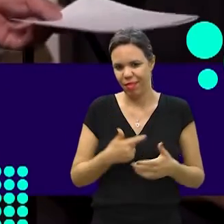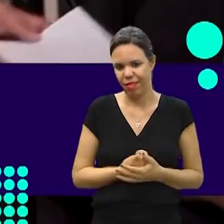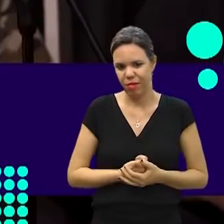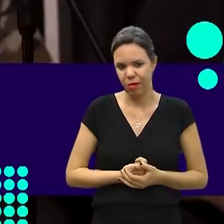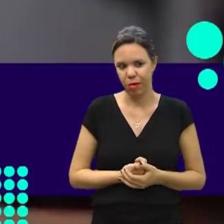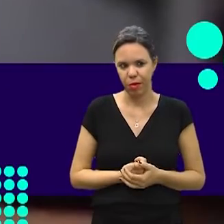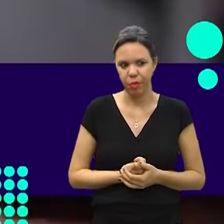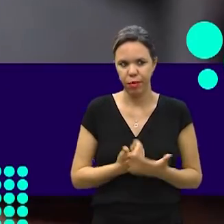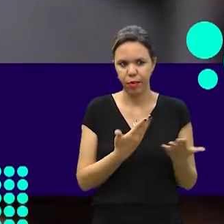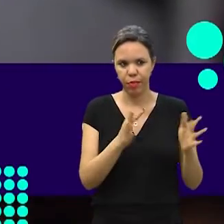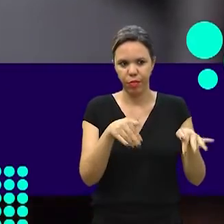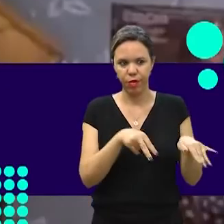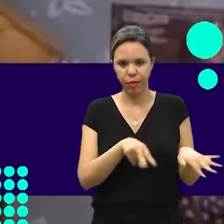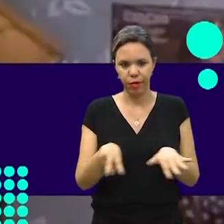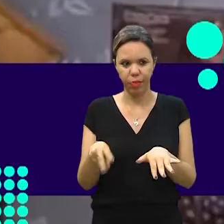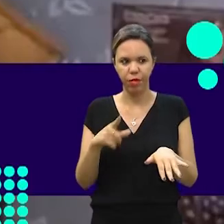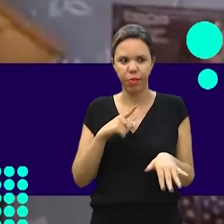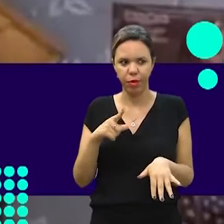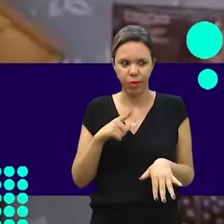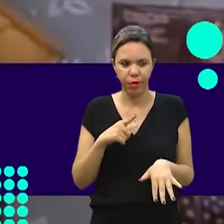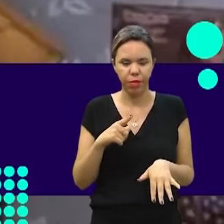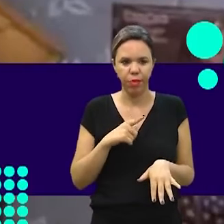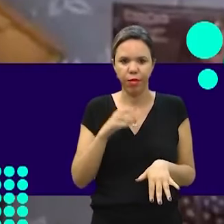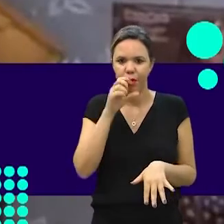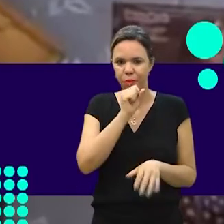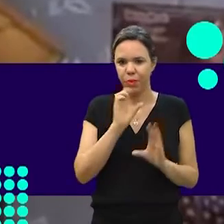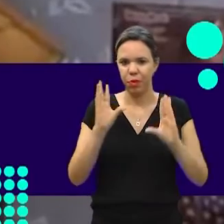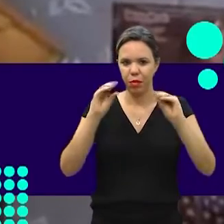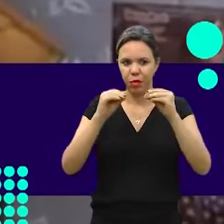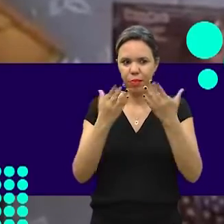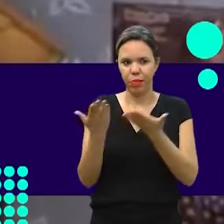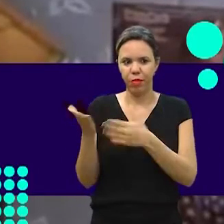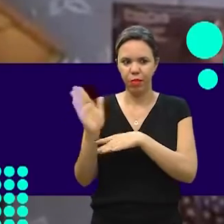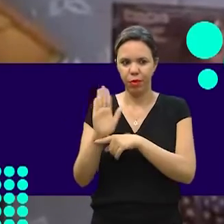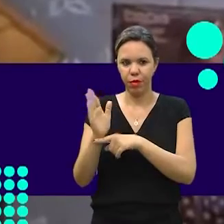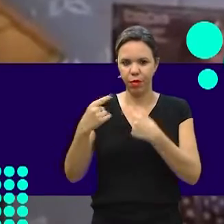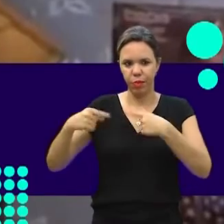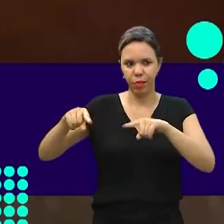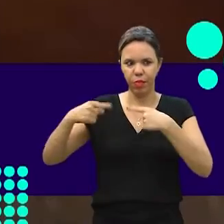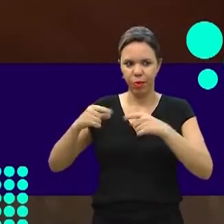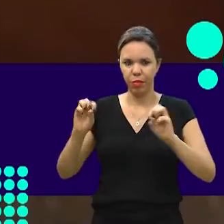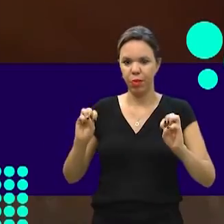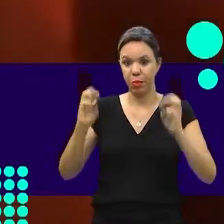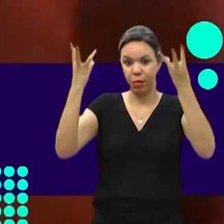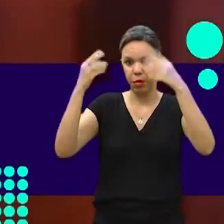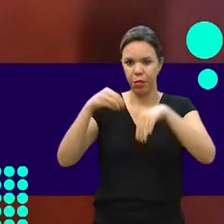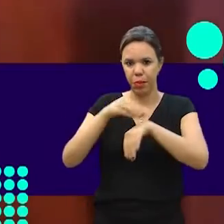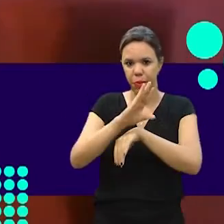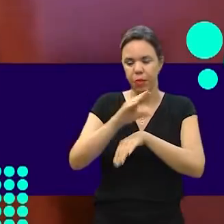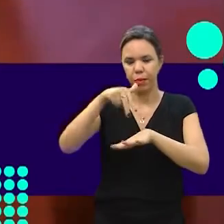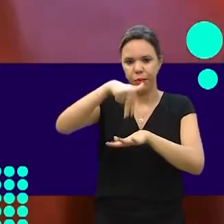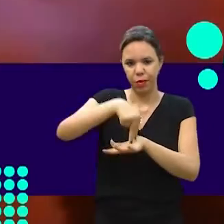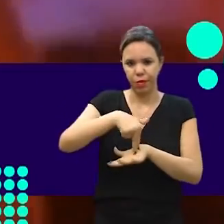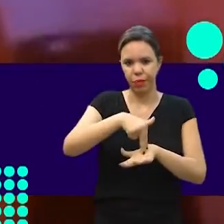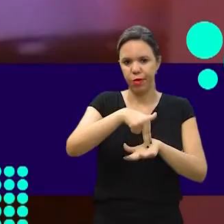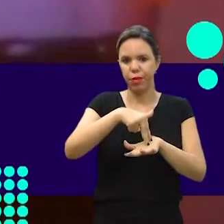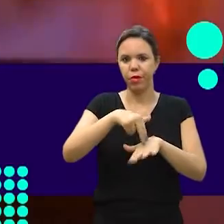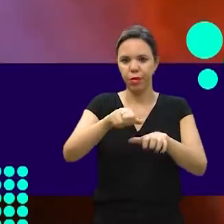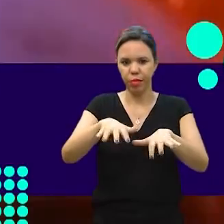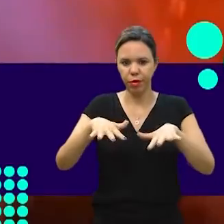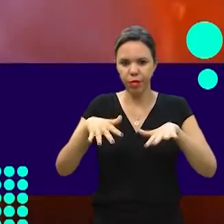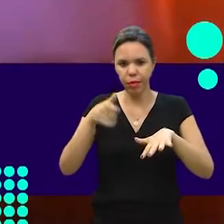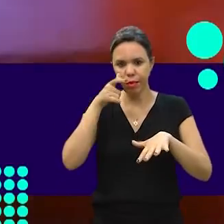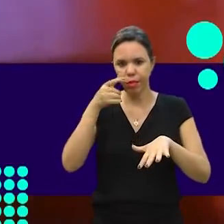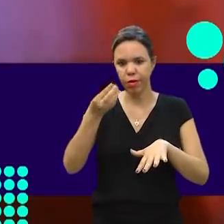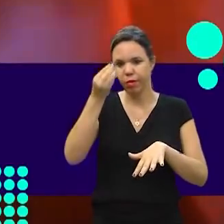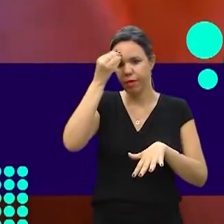mais divertida. Este final de semana tem embalos de sábado à noite ou musical. Um show que traz aos palcos